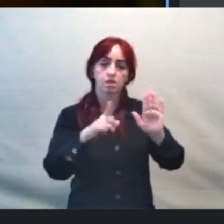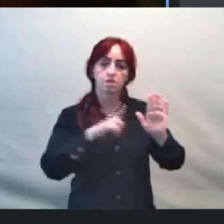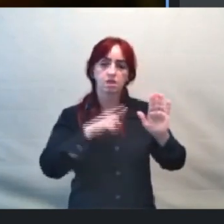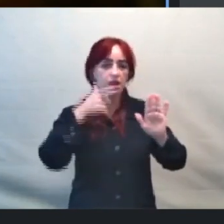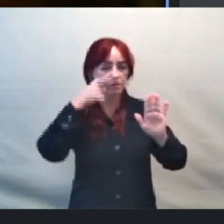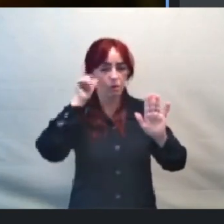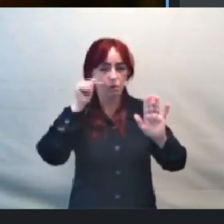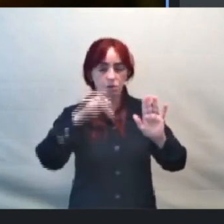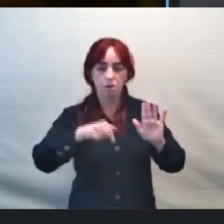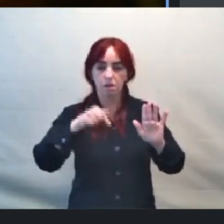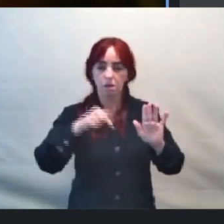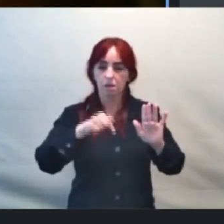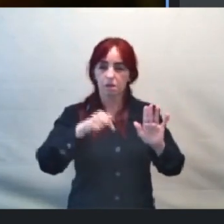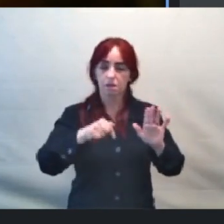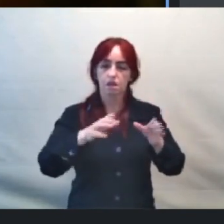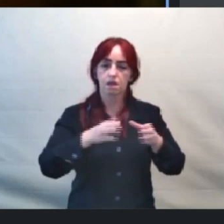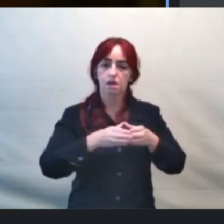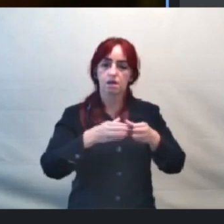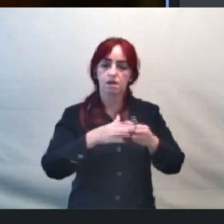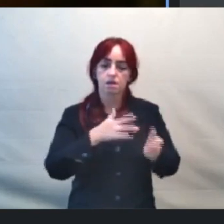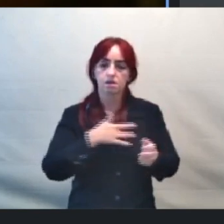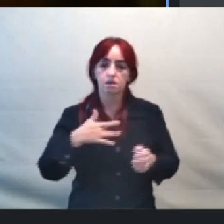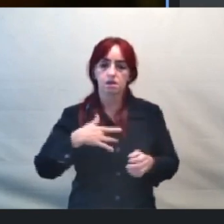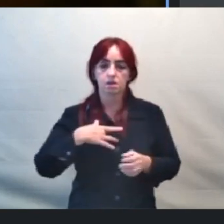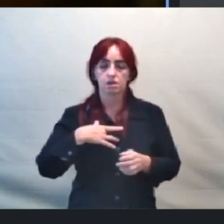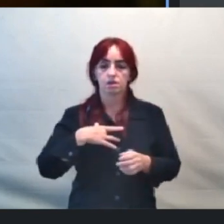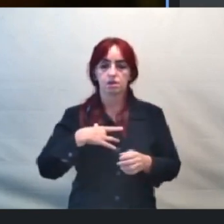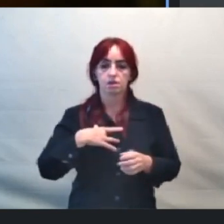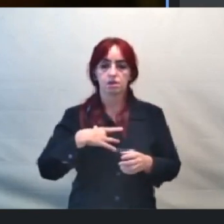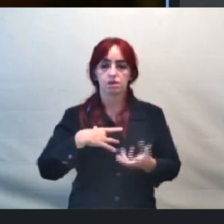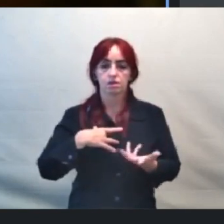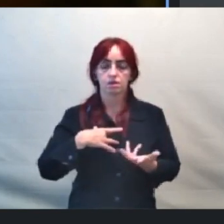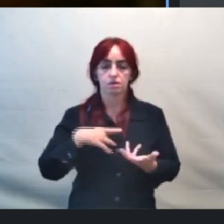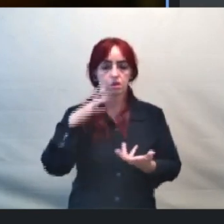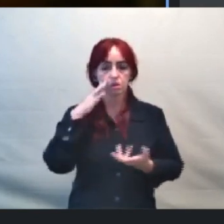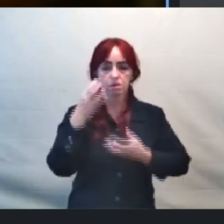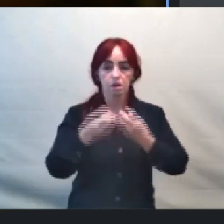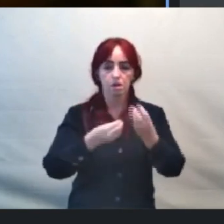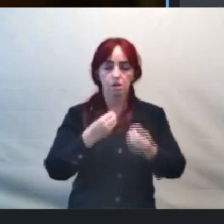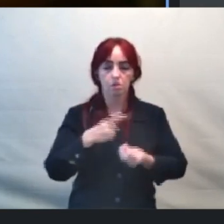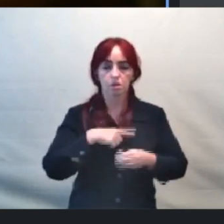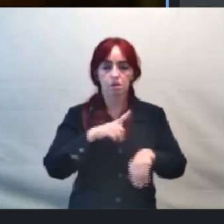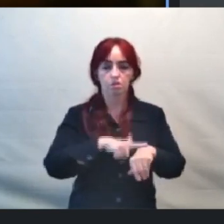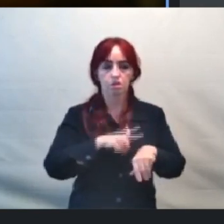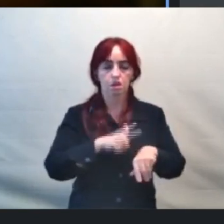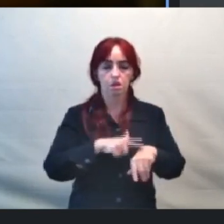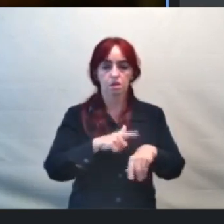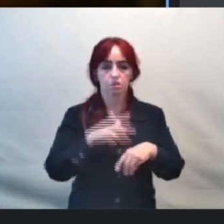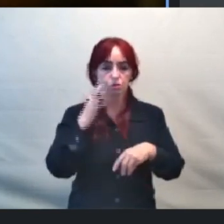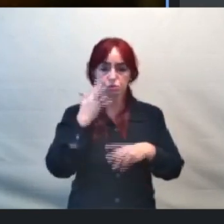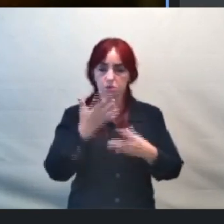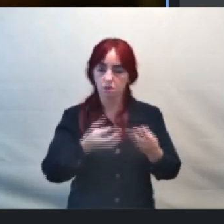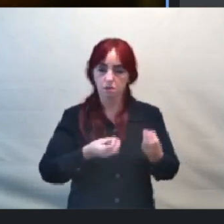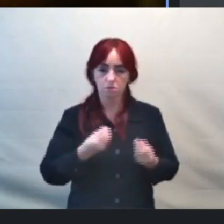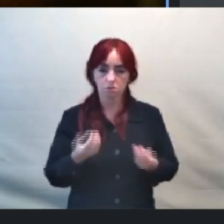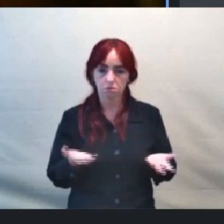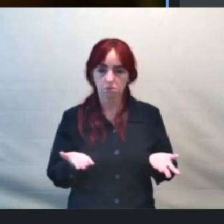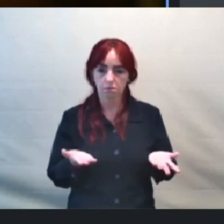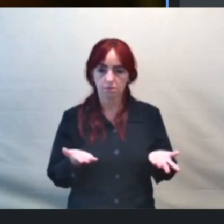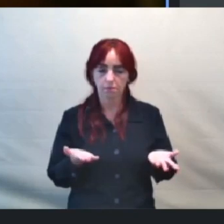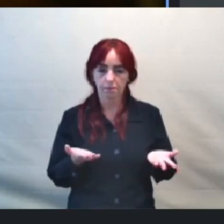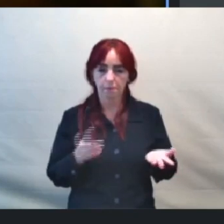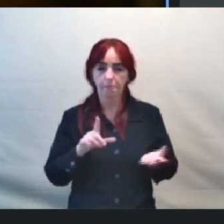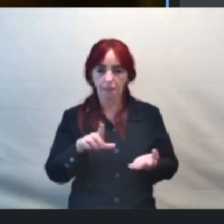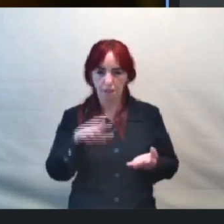aqui ontem para a Comissão de Saúde da Câmara. Não sei como é que está o nosso tempo, mas vocês preferem